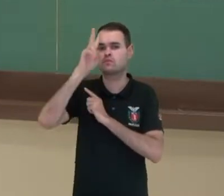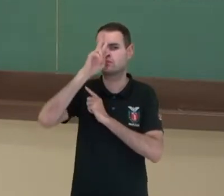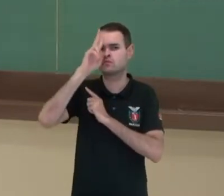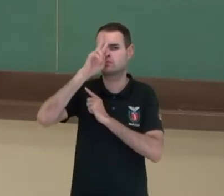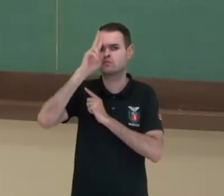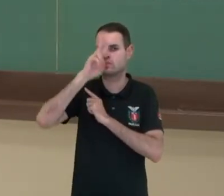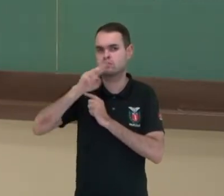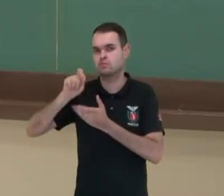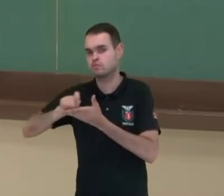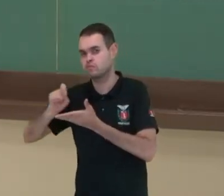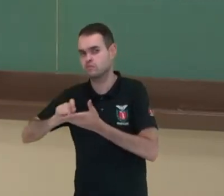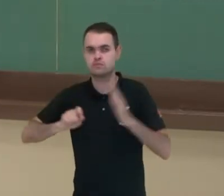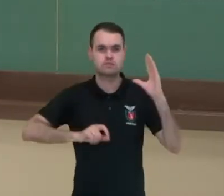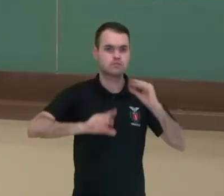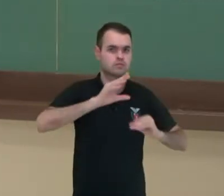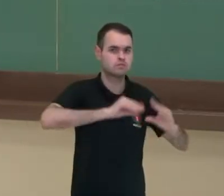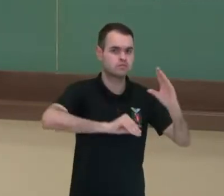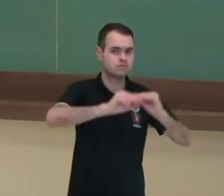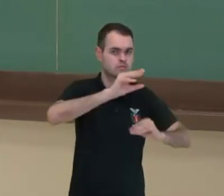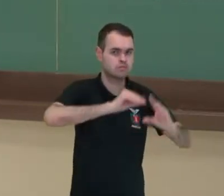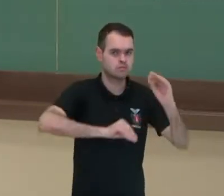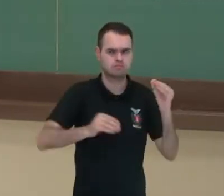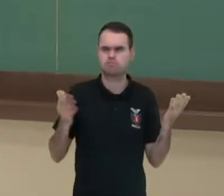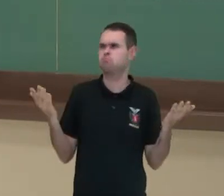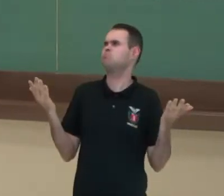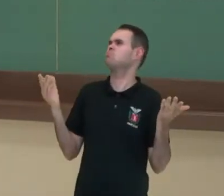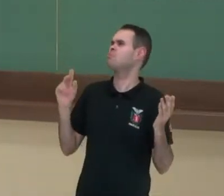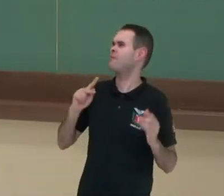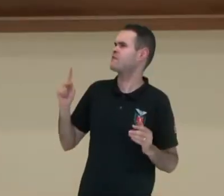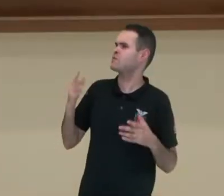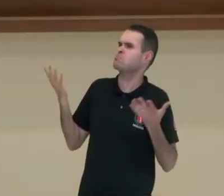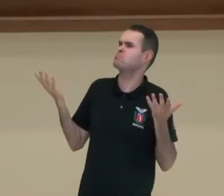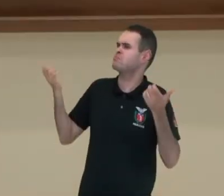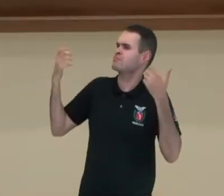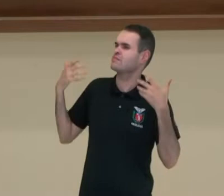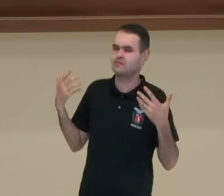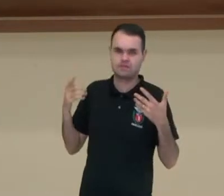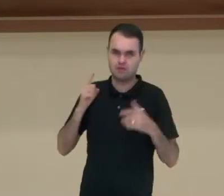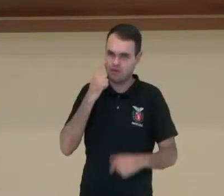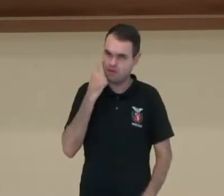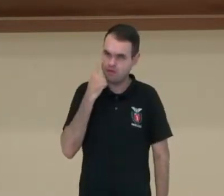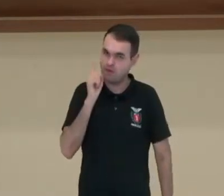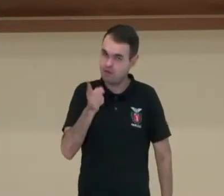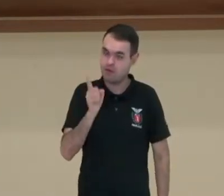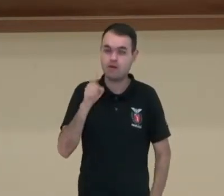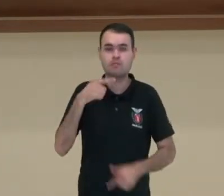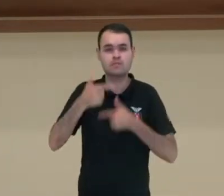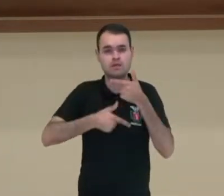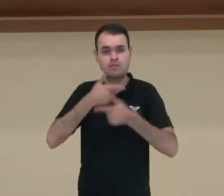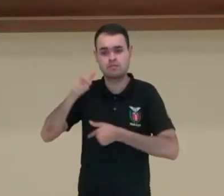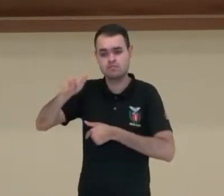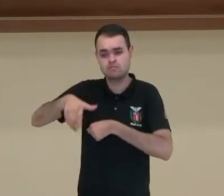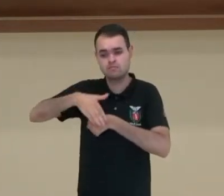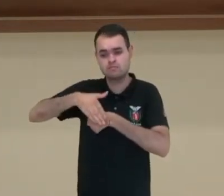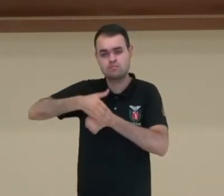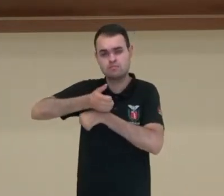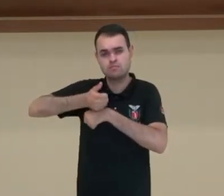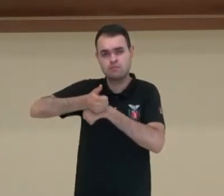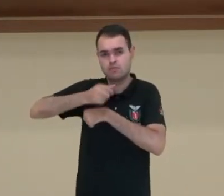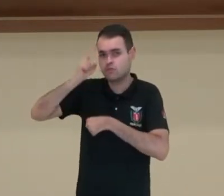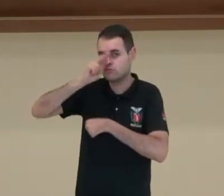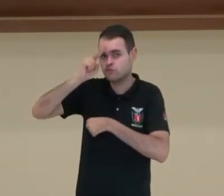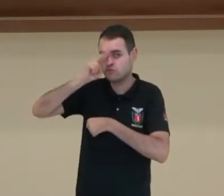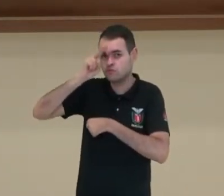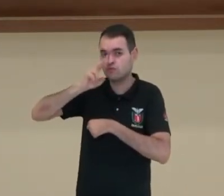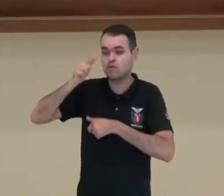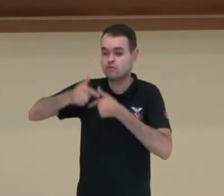históricas, escritas e orais. Que história é essa, professor? O negócio é o seguinte, é o trabalho do historiador. É o trabalho